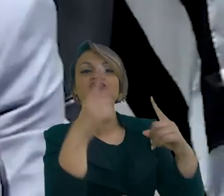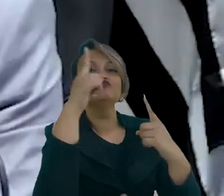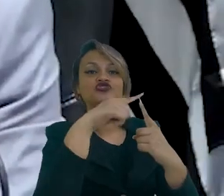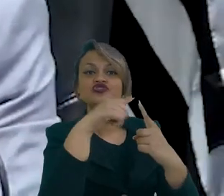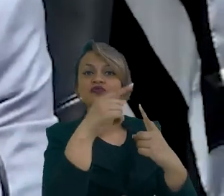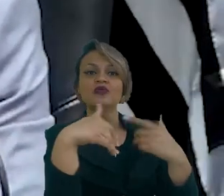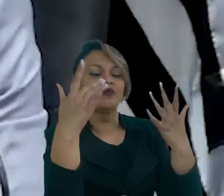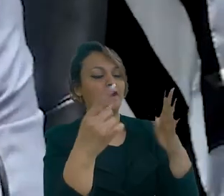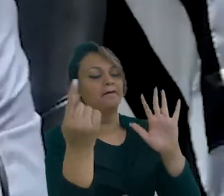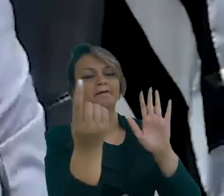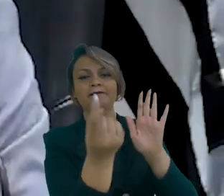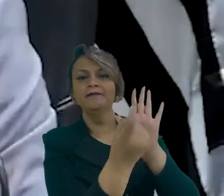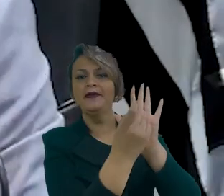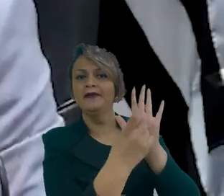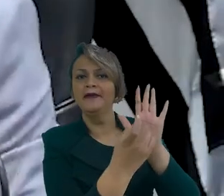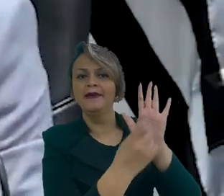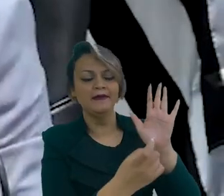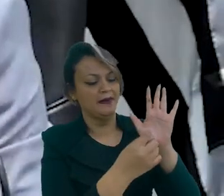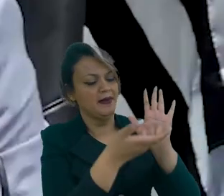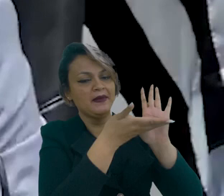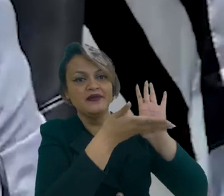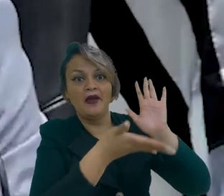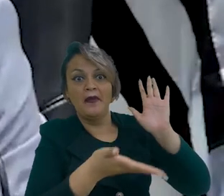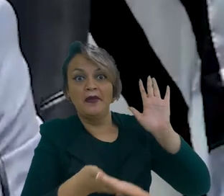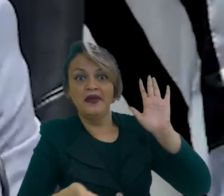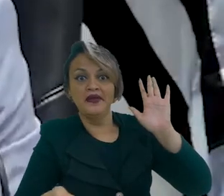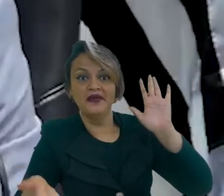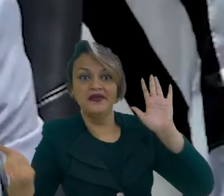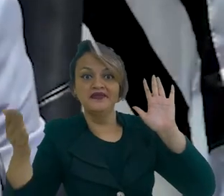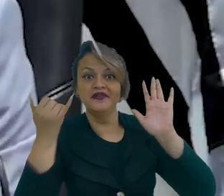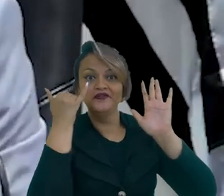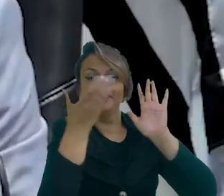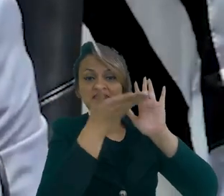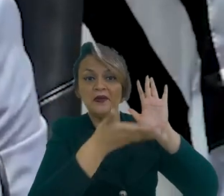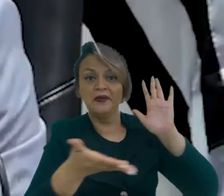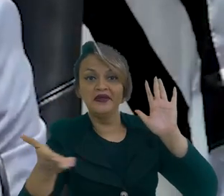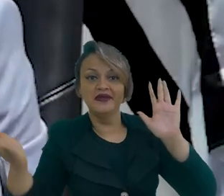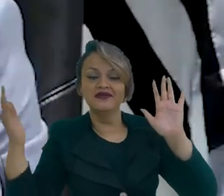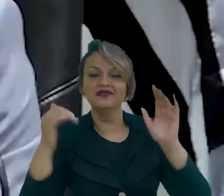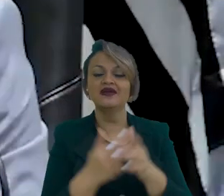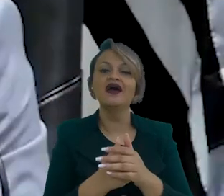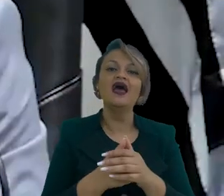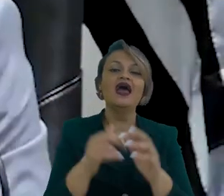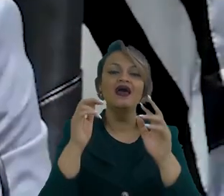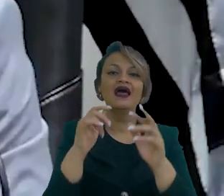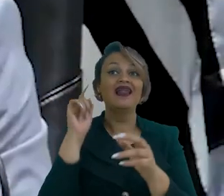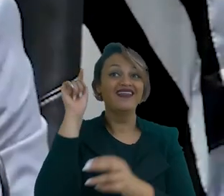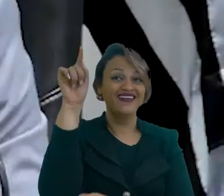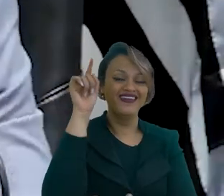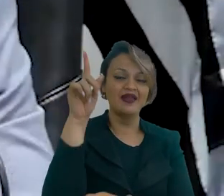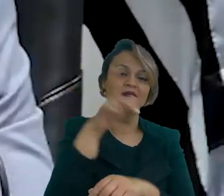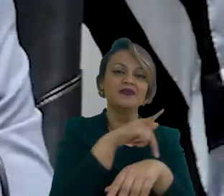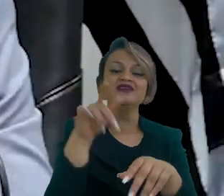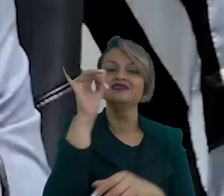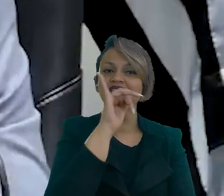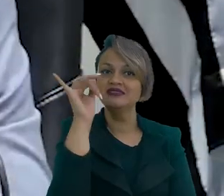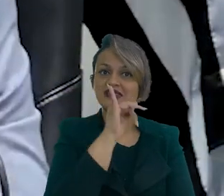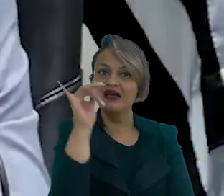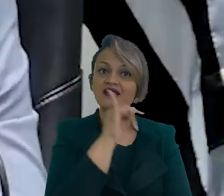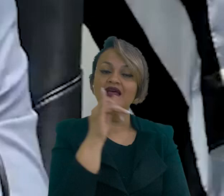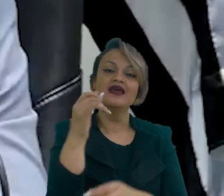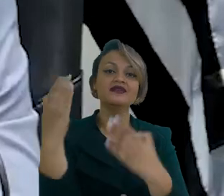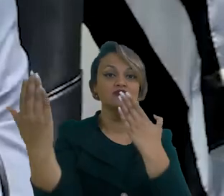é super curioso todo ano né Sempre que a gente vai ver ali está aumenta porque lá diferente de nós e nesse sentido